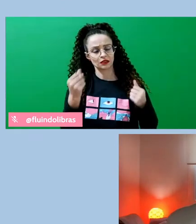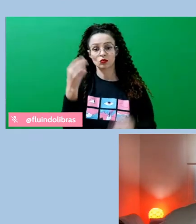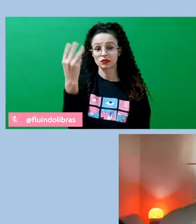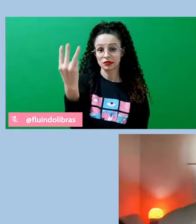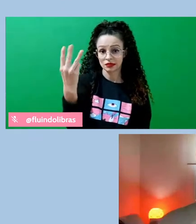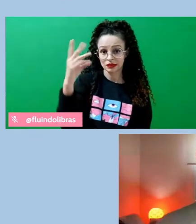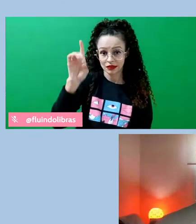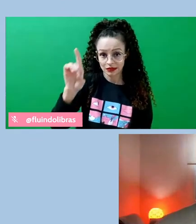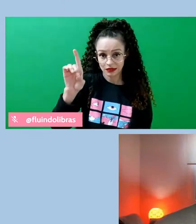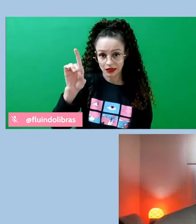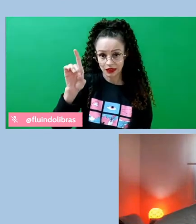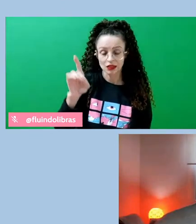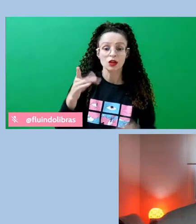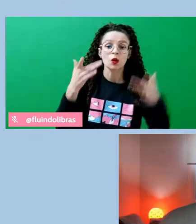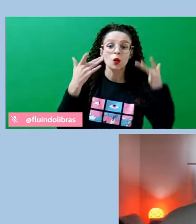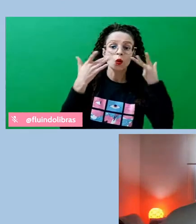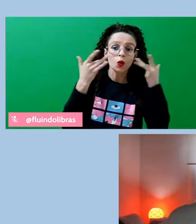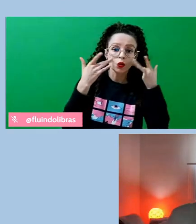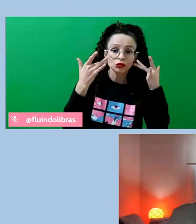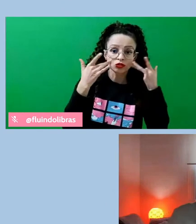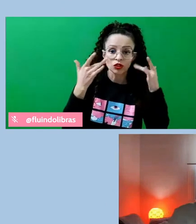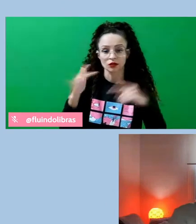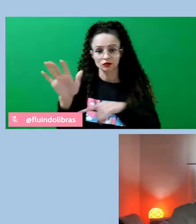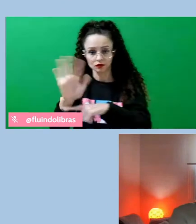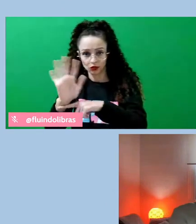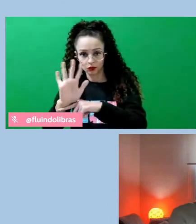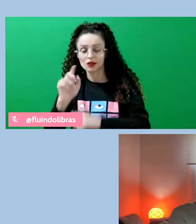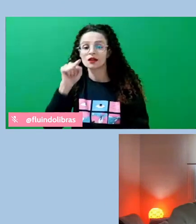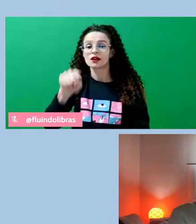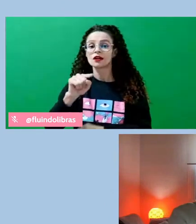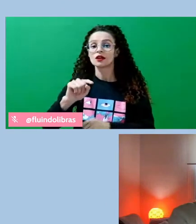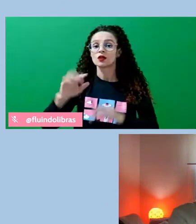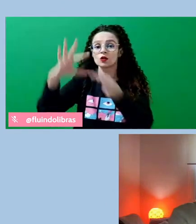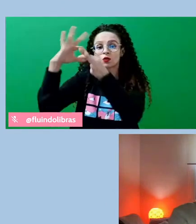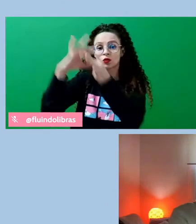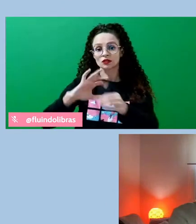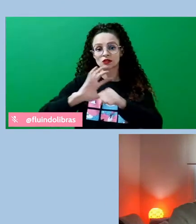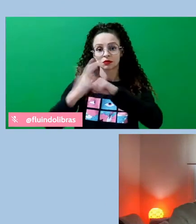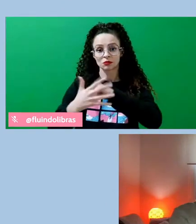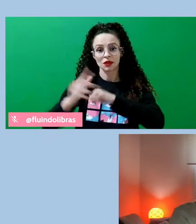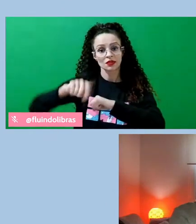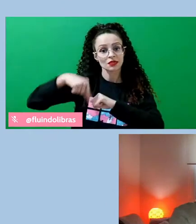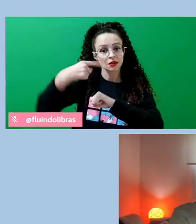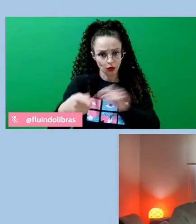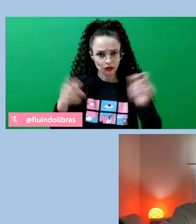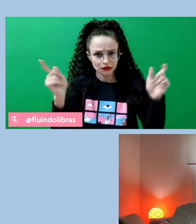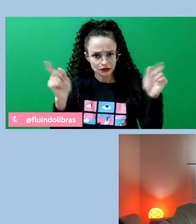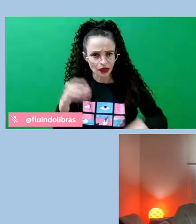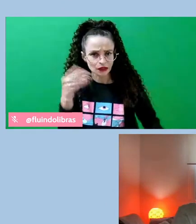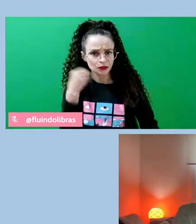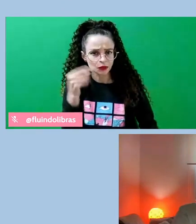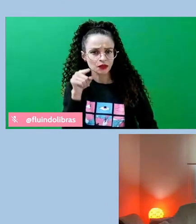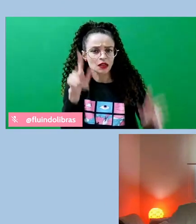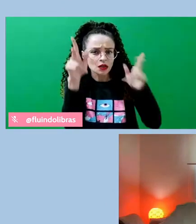com o teatro Vertigem. Em um contexto pós-pandemia, haveria a possibilidade de uma experiência como